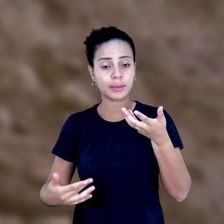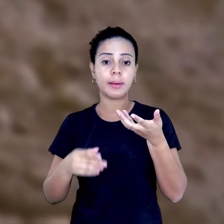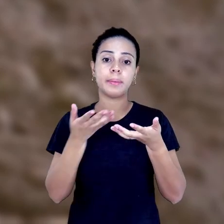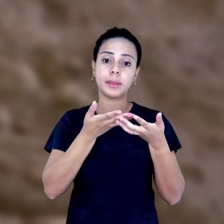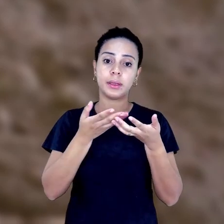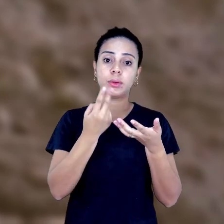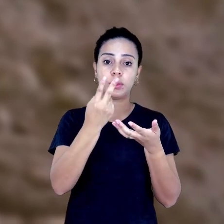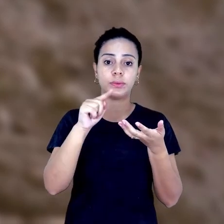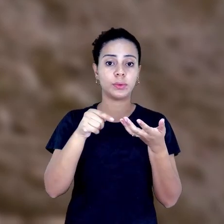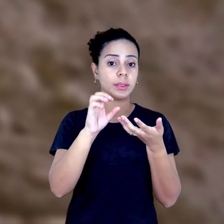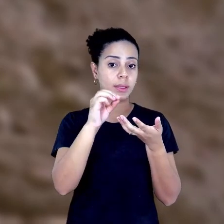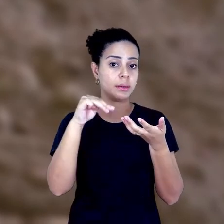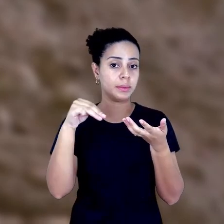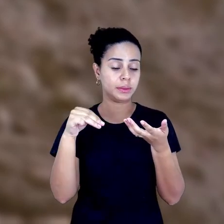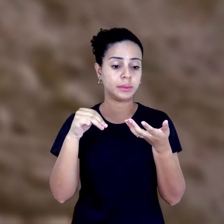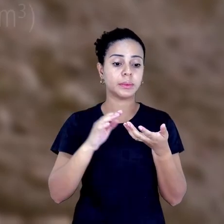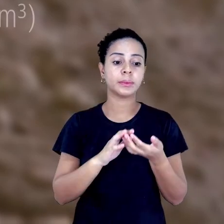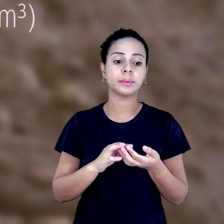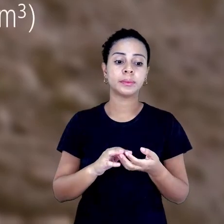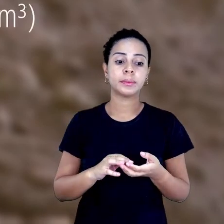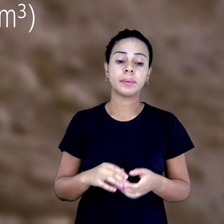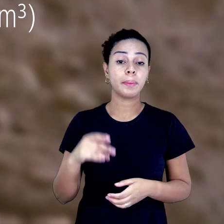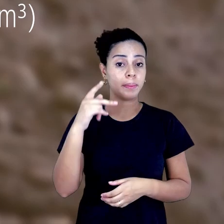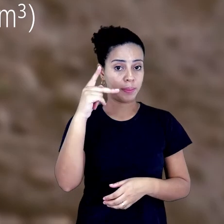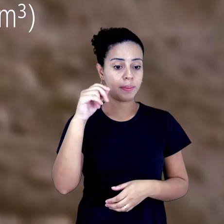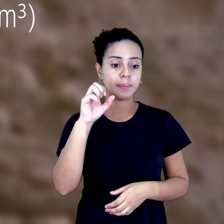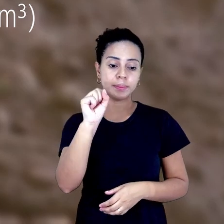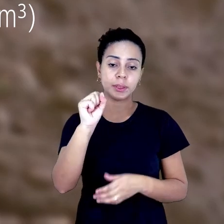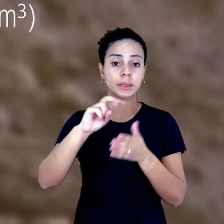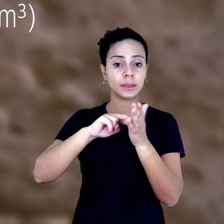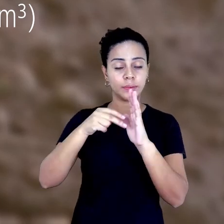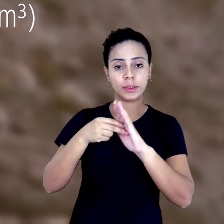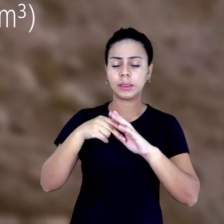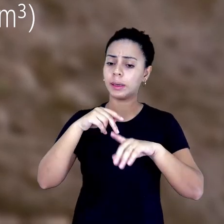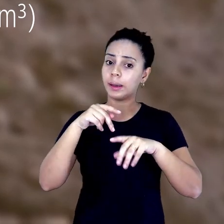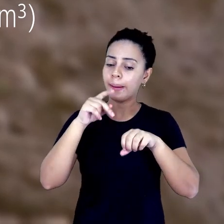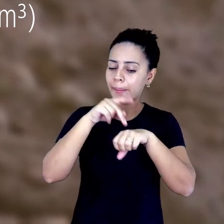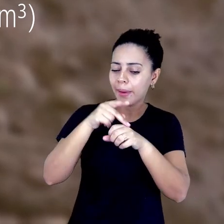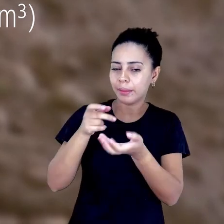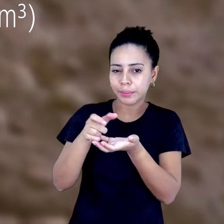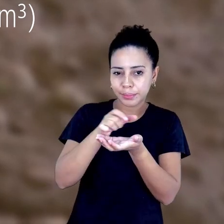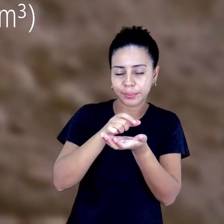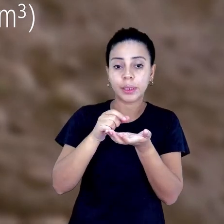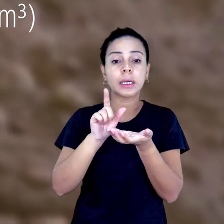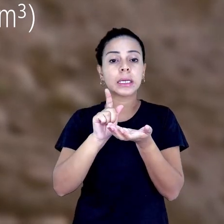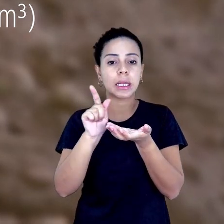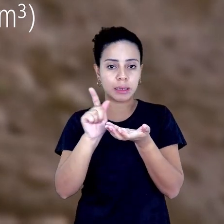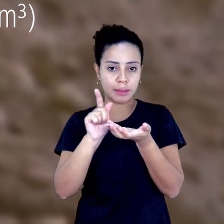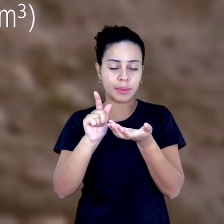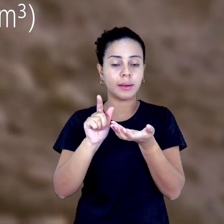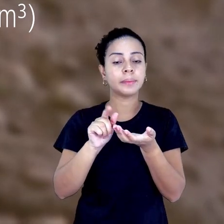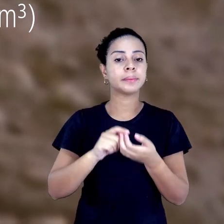de 2,0 mm. ρS é a massa específica dos grãos do solo em grama por